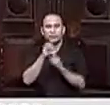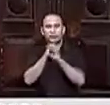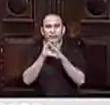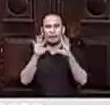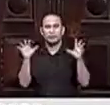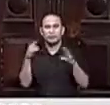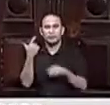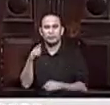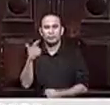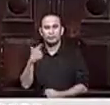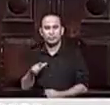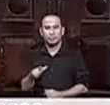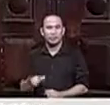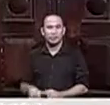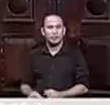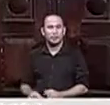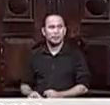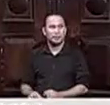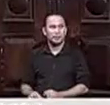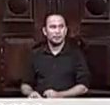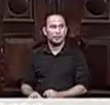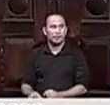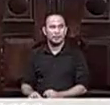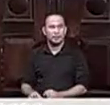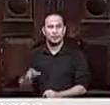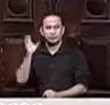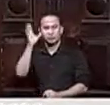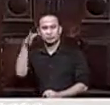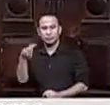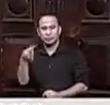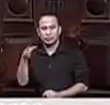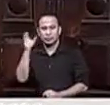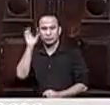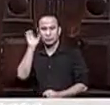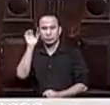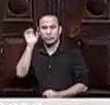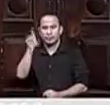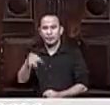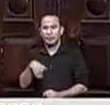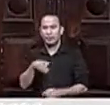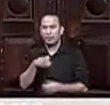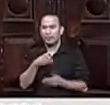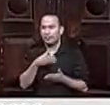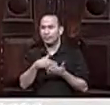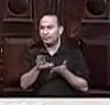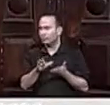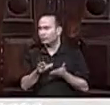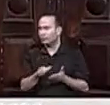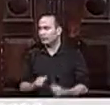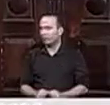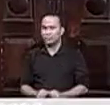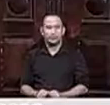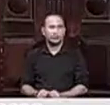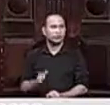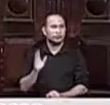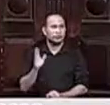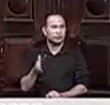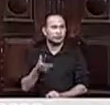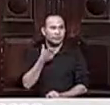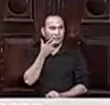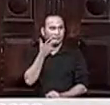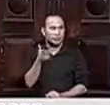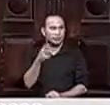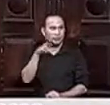mais solução. A solução é o impeachment. A solução é intervenção. Eu já quero dizer,